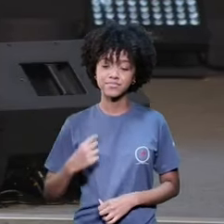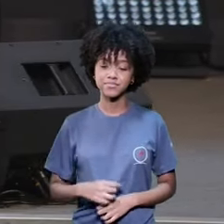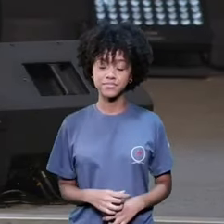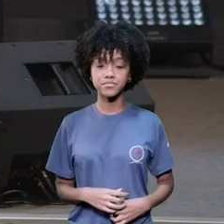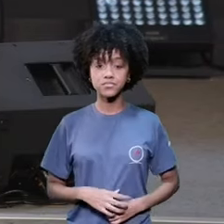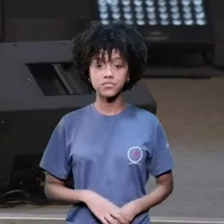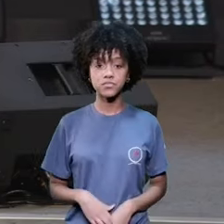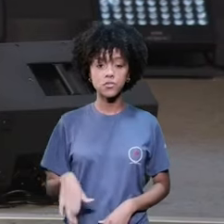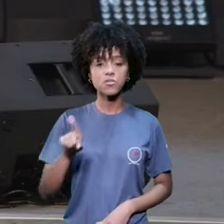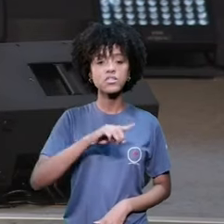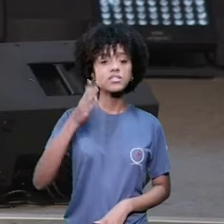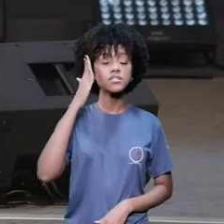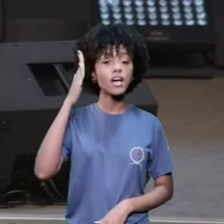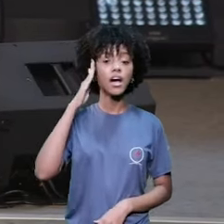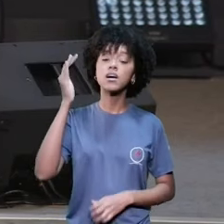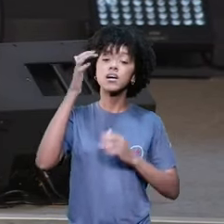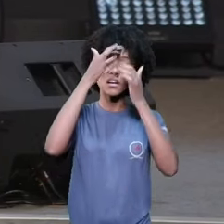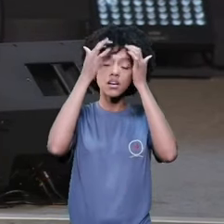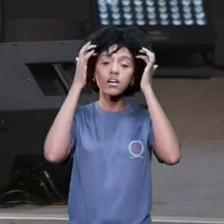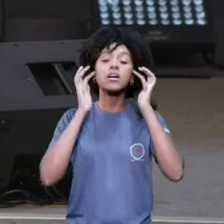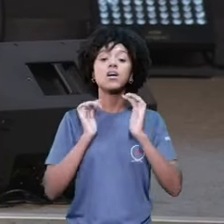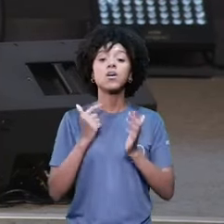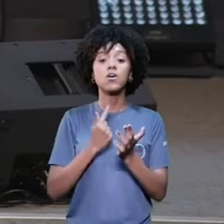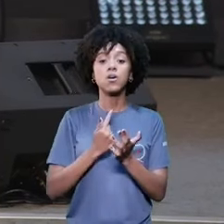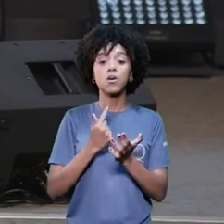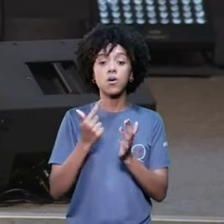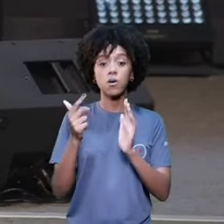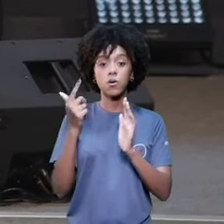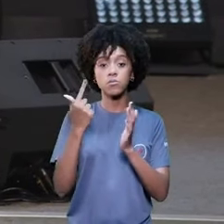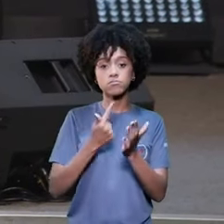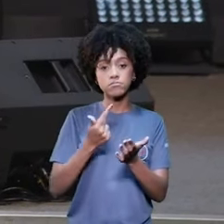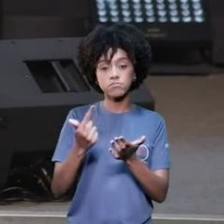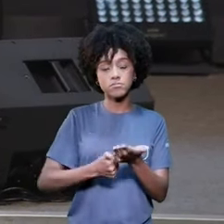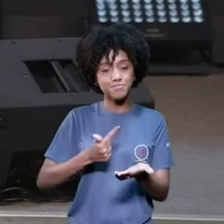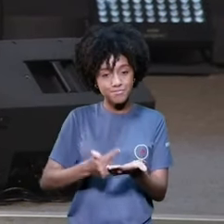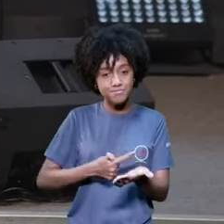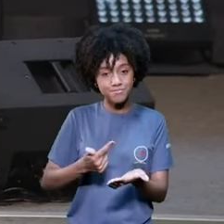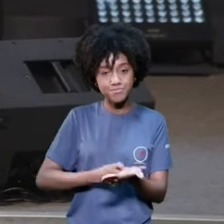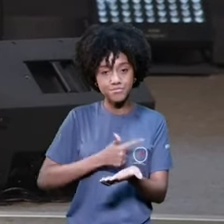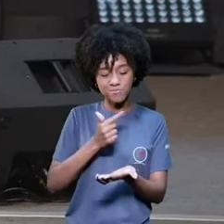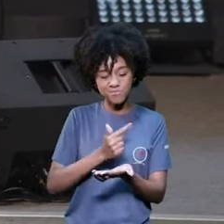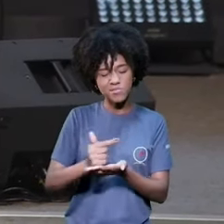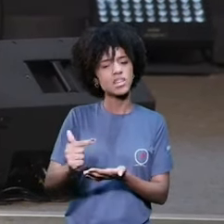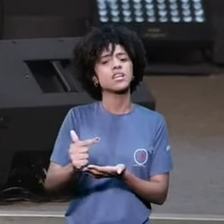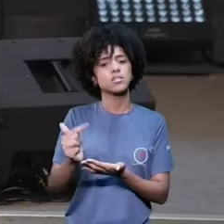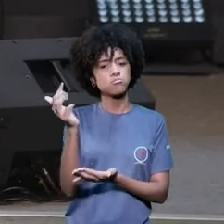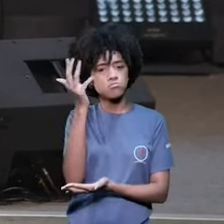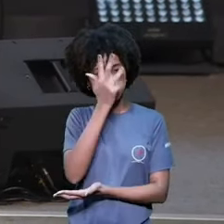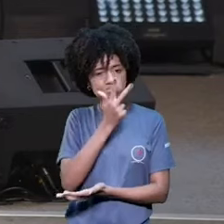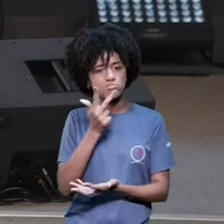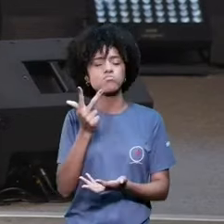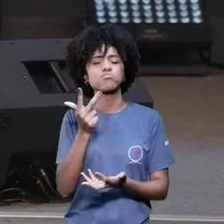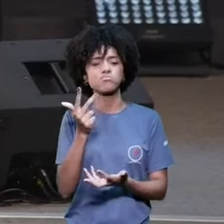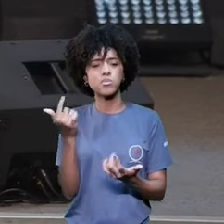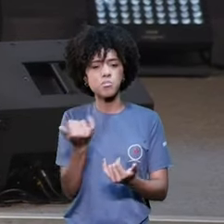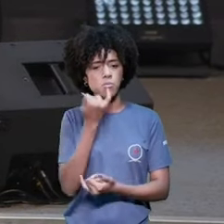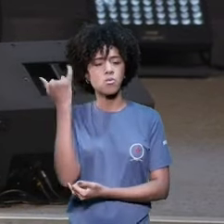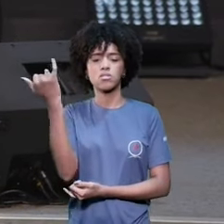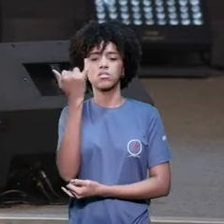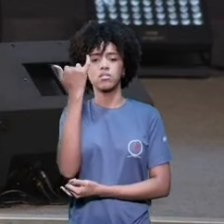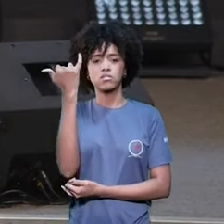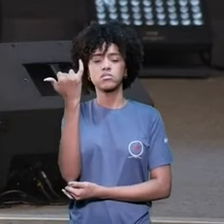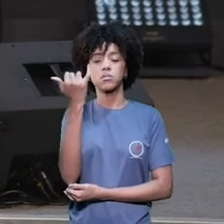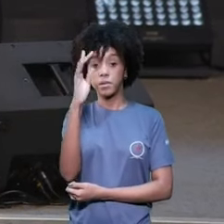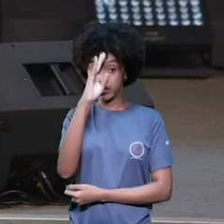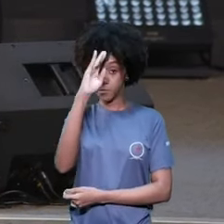Você sabe que o livro de Gênesis, um livro extraordinário, um livro muito rico, né? Talvez um dos livros mais importantes que Moisés escreveu.